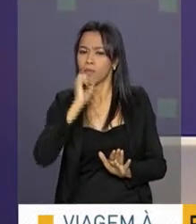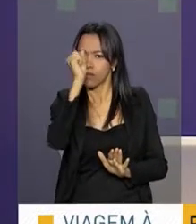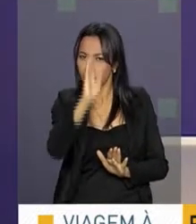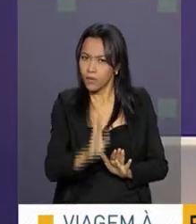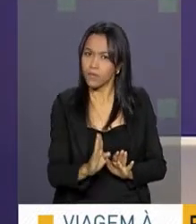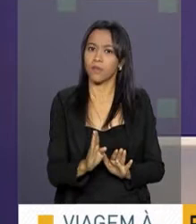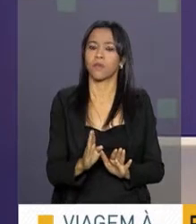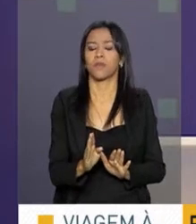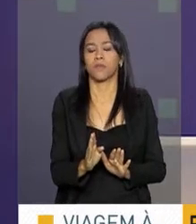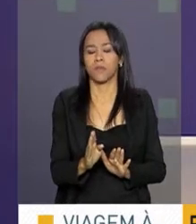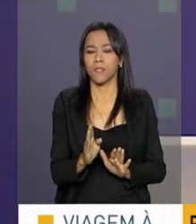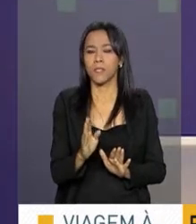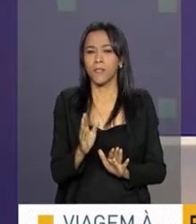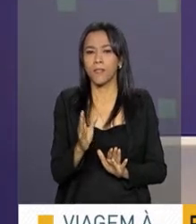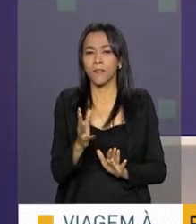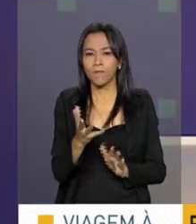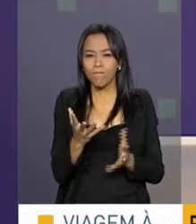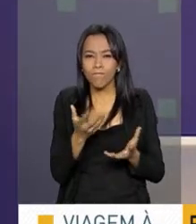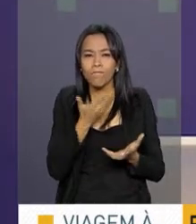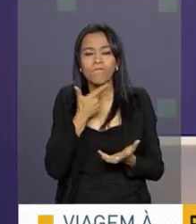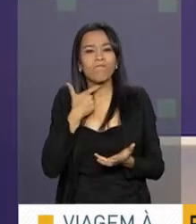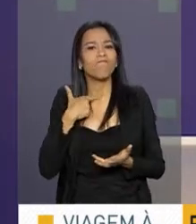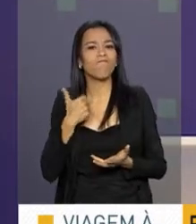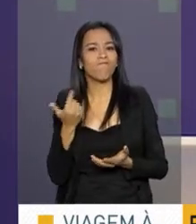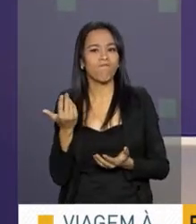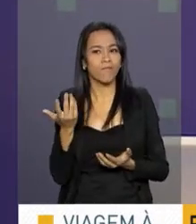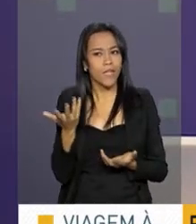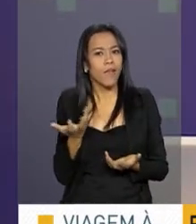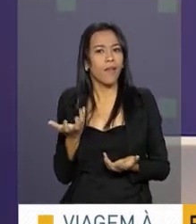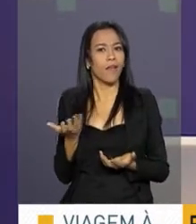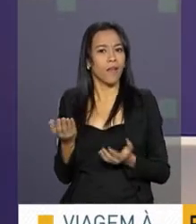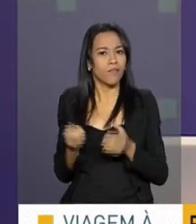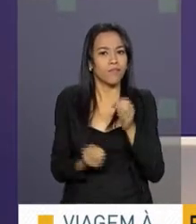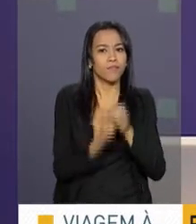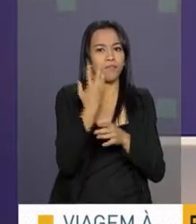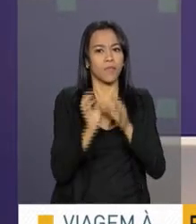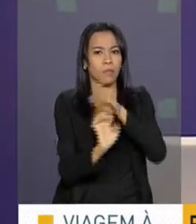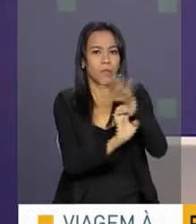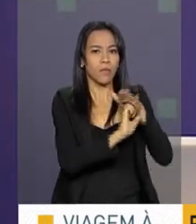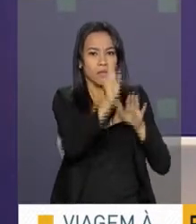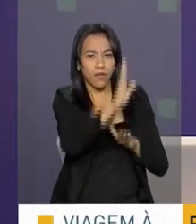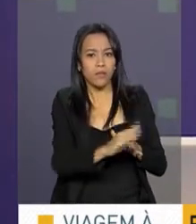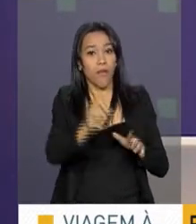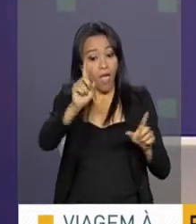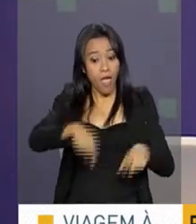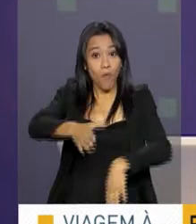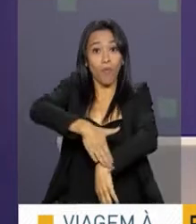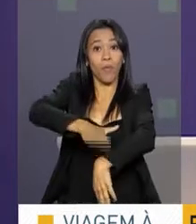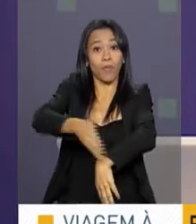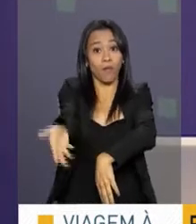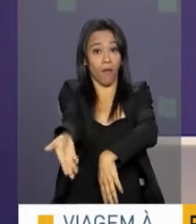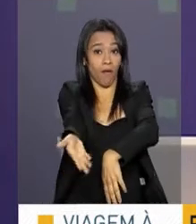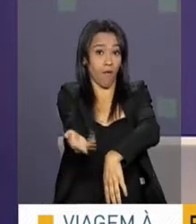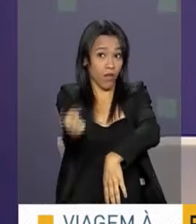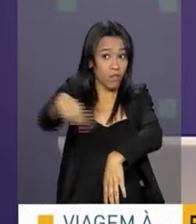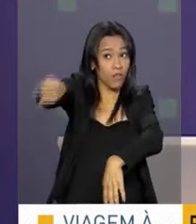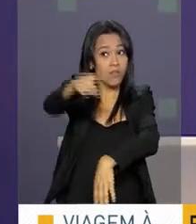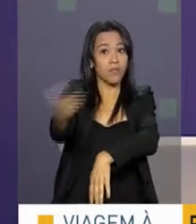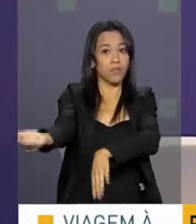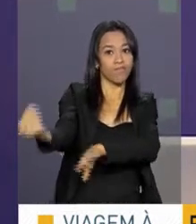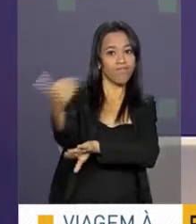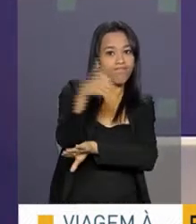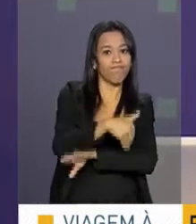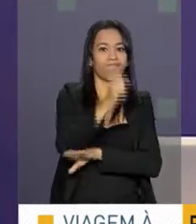que têm a intenção de tomar posições no Brasil, este é o exato momento que você deve fazer isso,